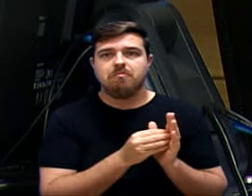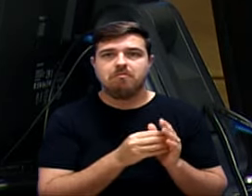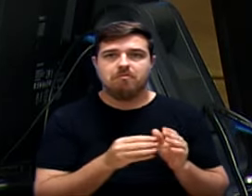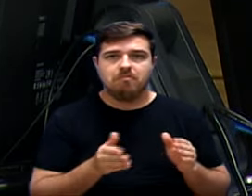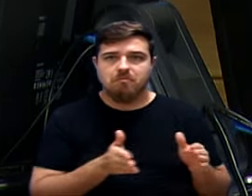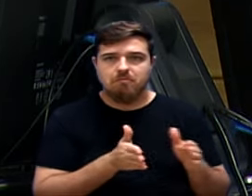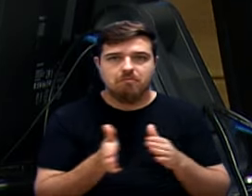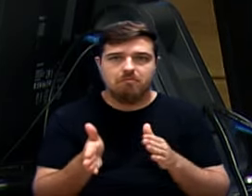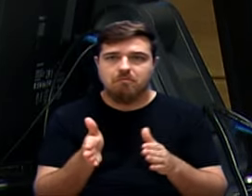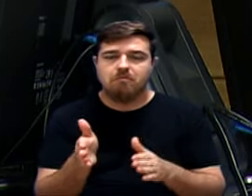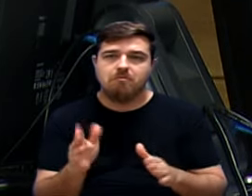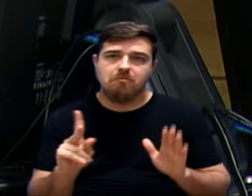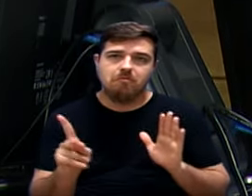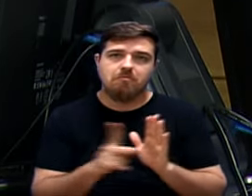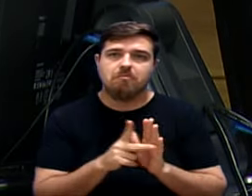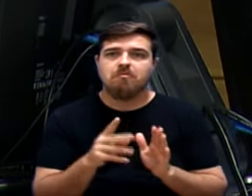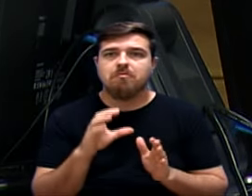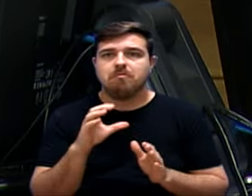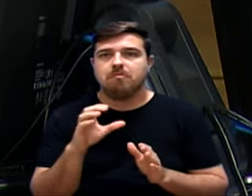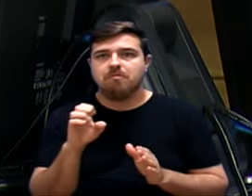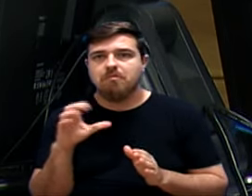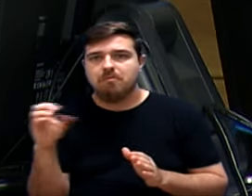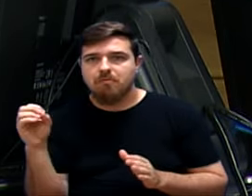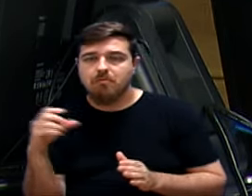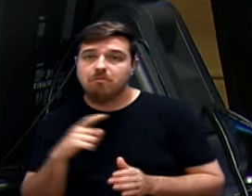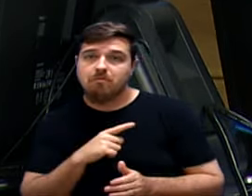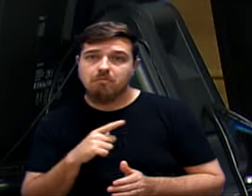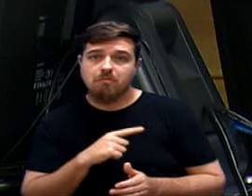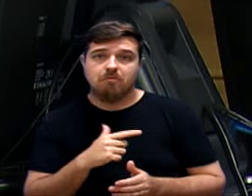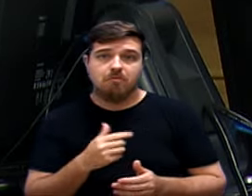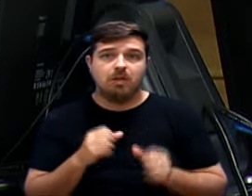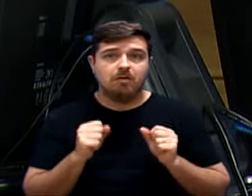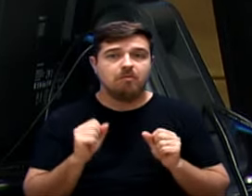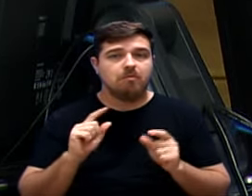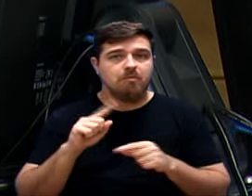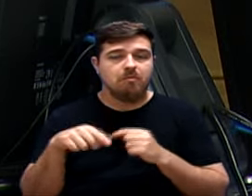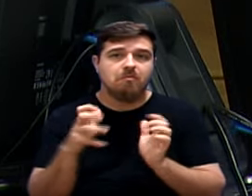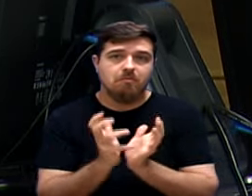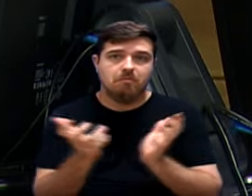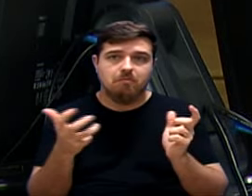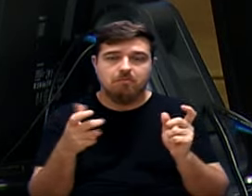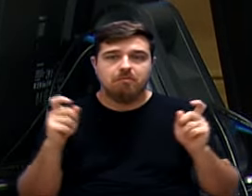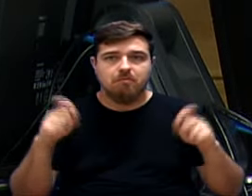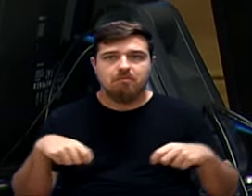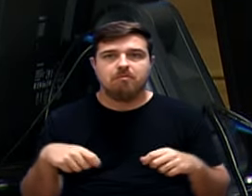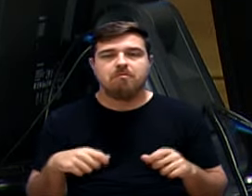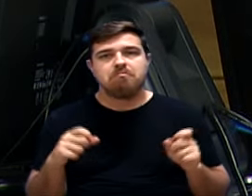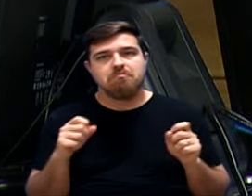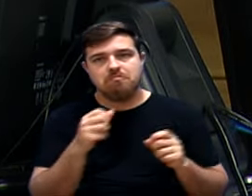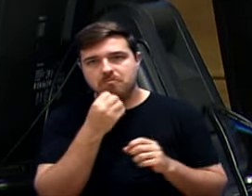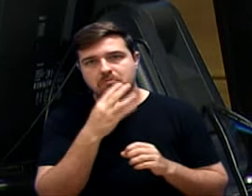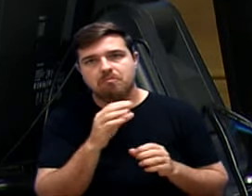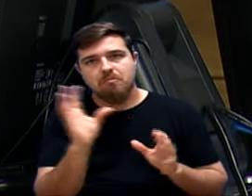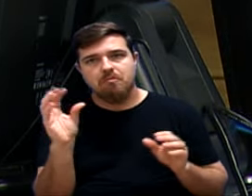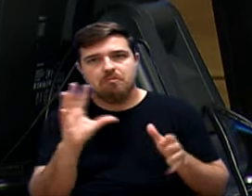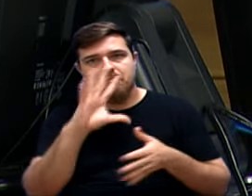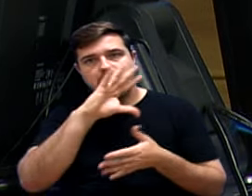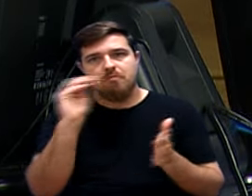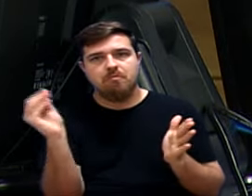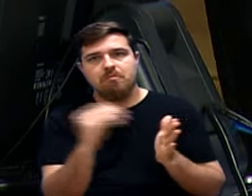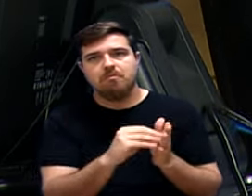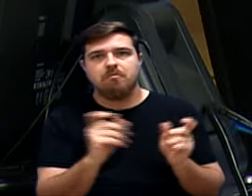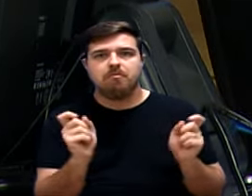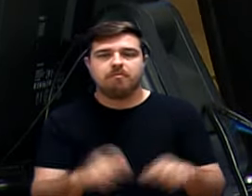do Corredor Ecológico ou que existe de fato com o potencial do que pode ser ampliado eu acho que valeria a pena aparecer junto também